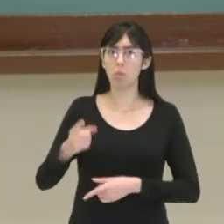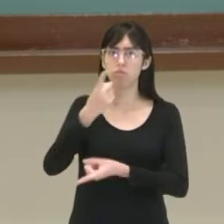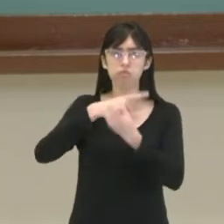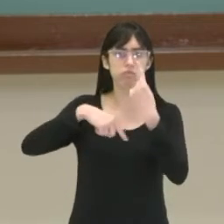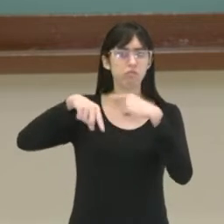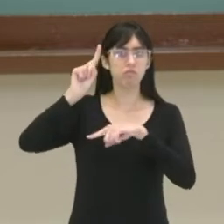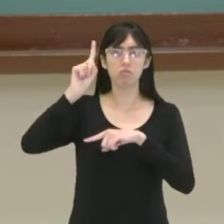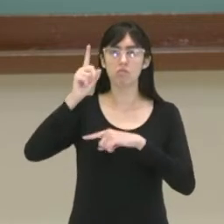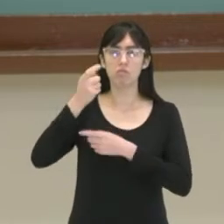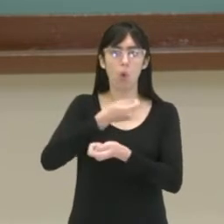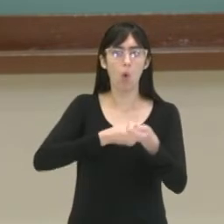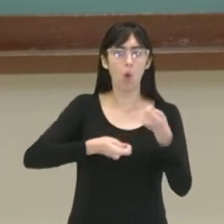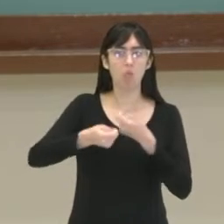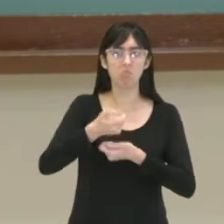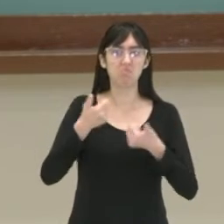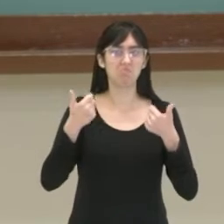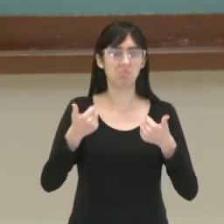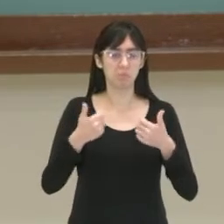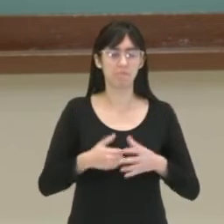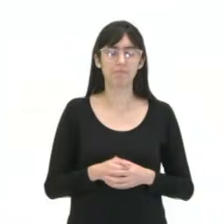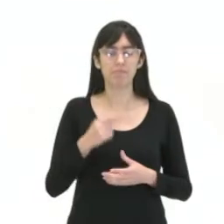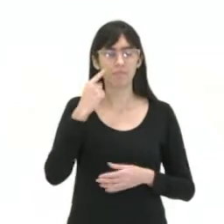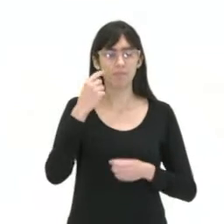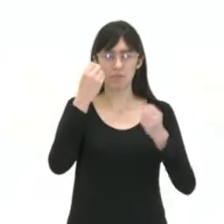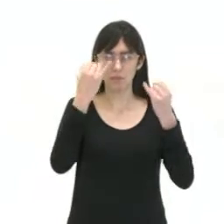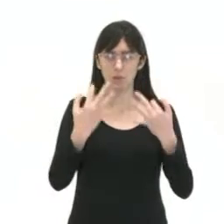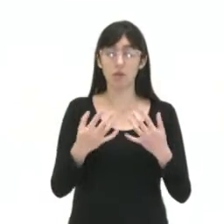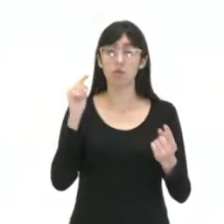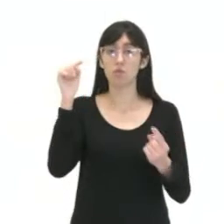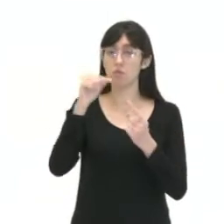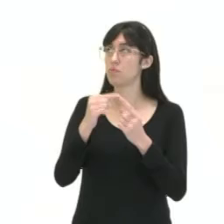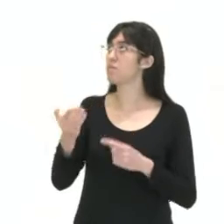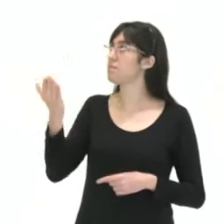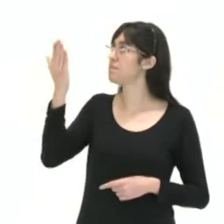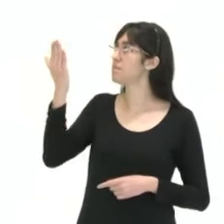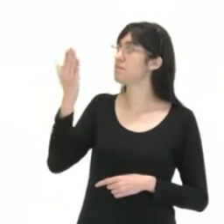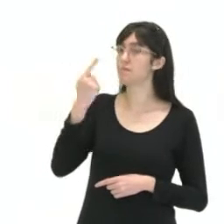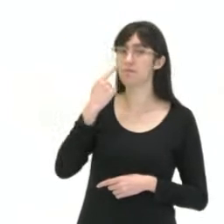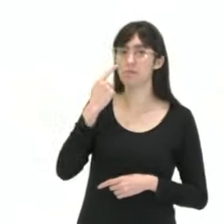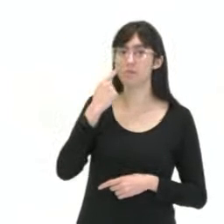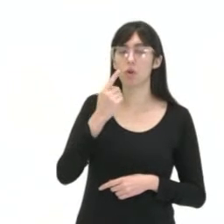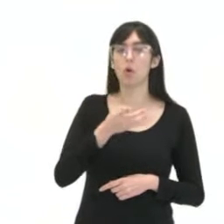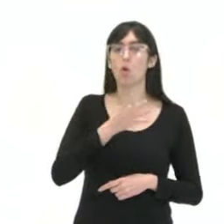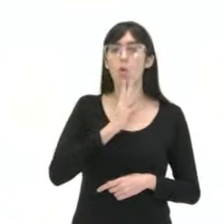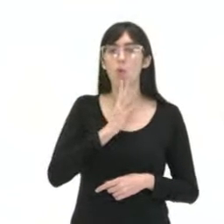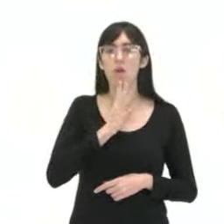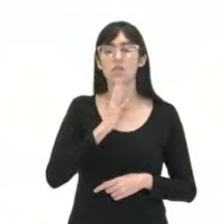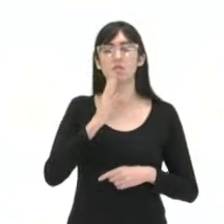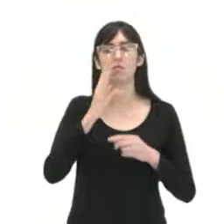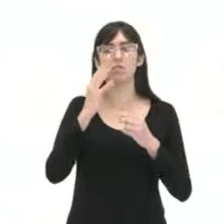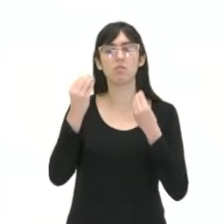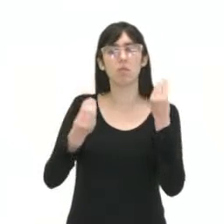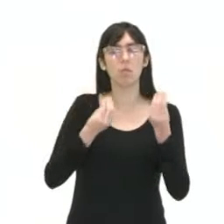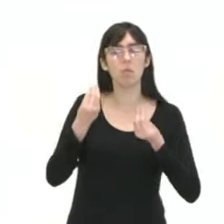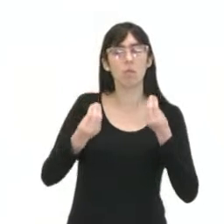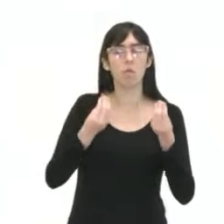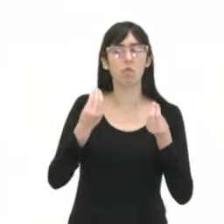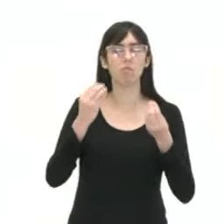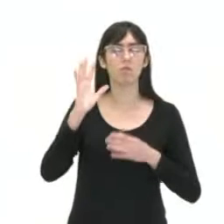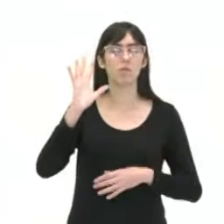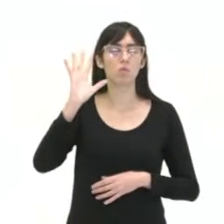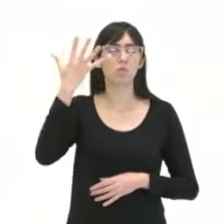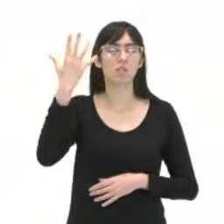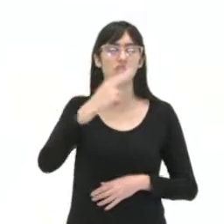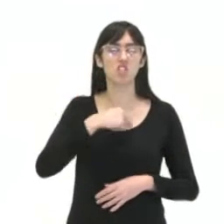mundo. Então vamos nessa. O objetivo da nossa aula seria conhecer e analisar os processos,